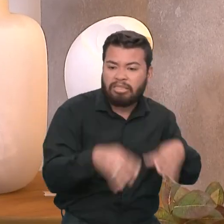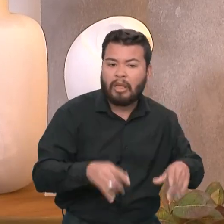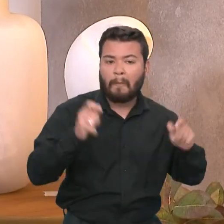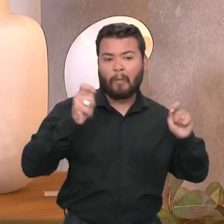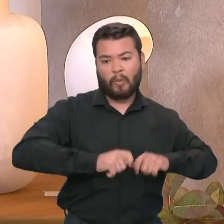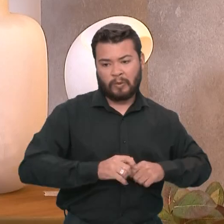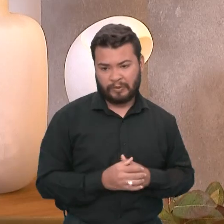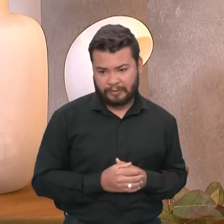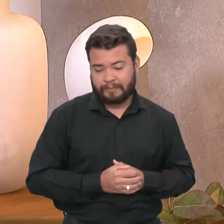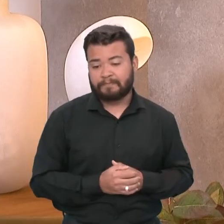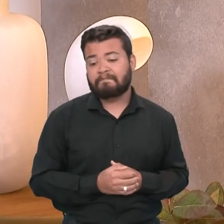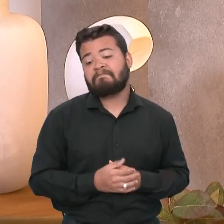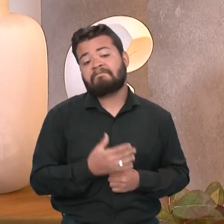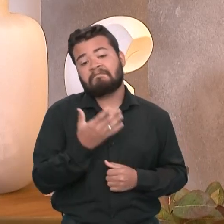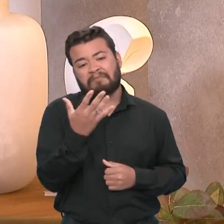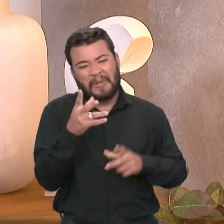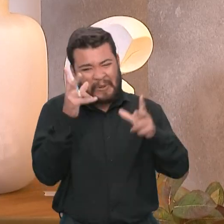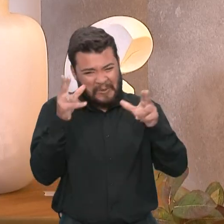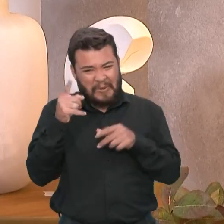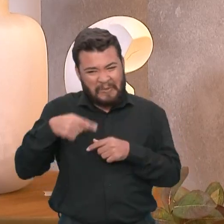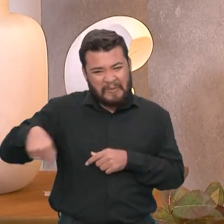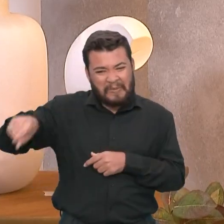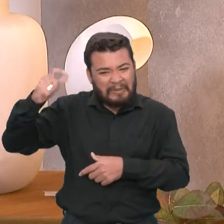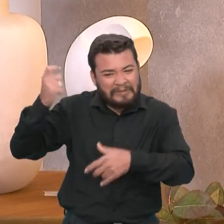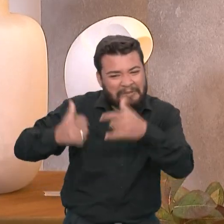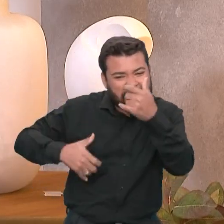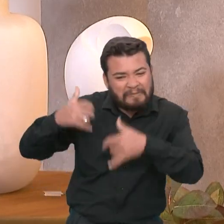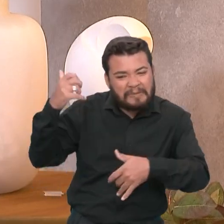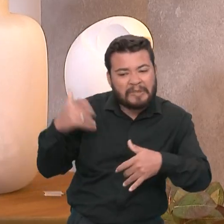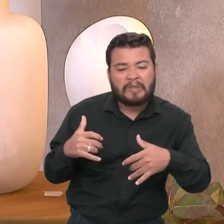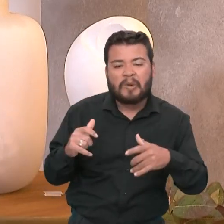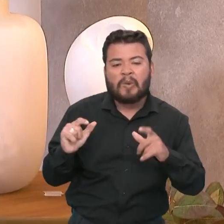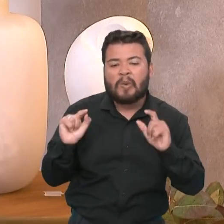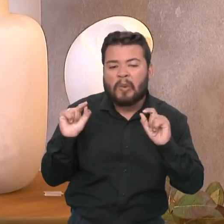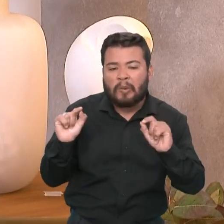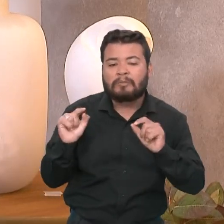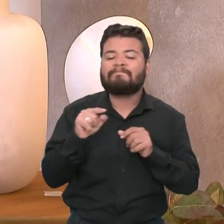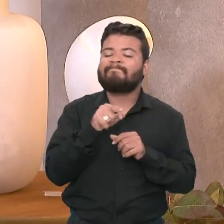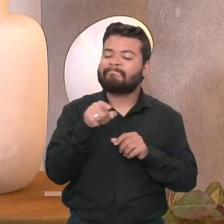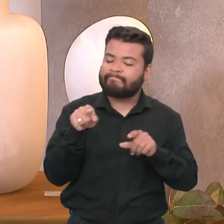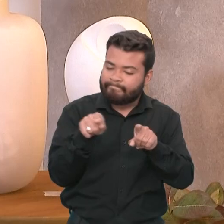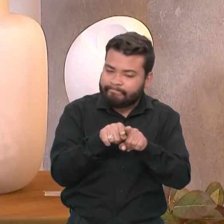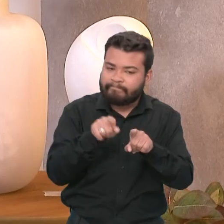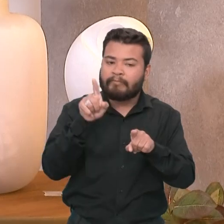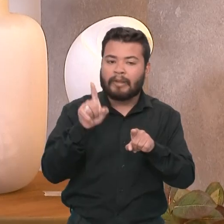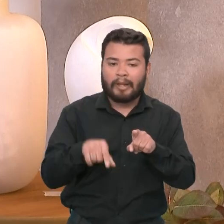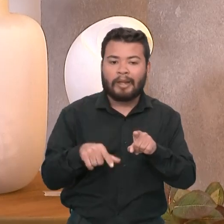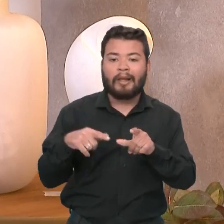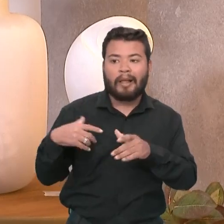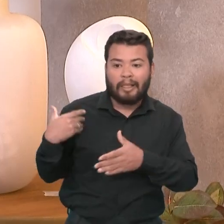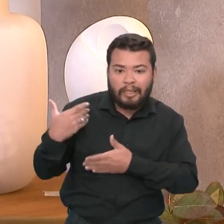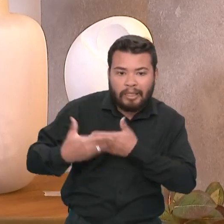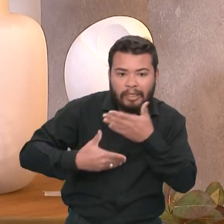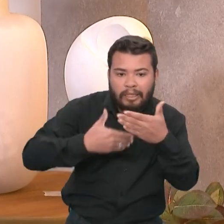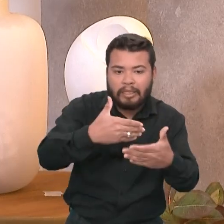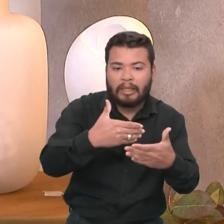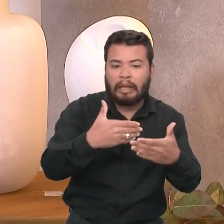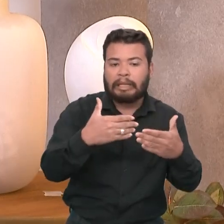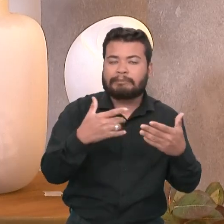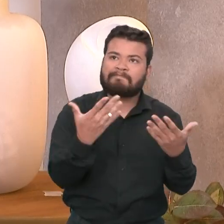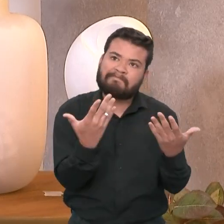como os meninos estão colocando aqui, de que também isso faz parte de um processo, de um problema muito mais amplo, da questão ambiental